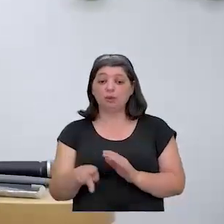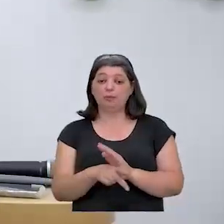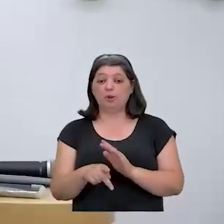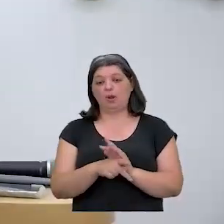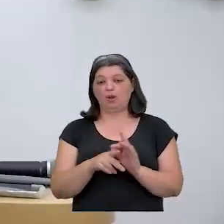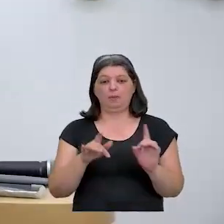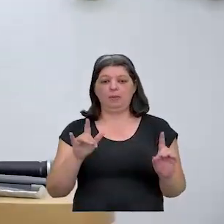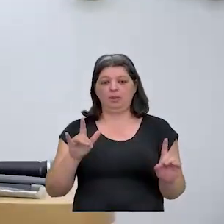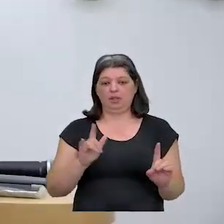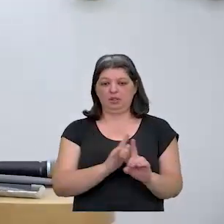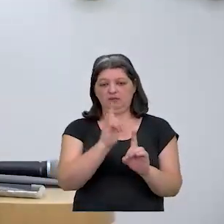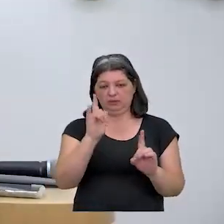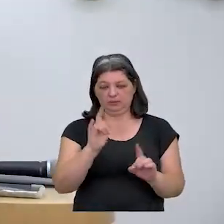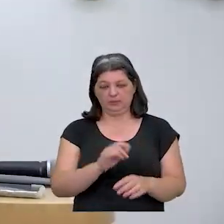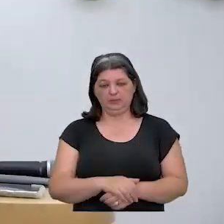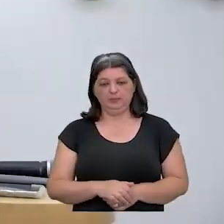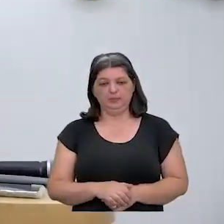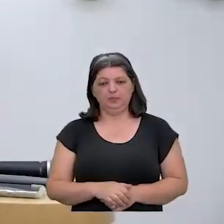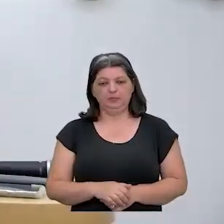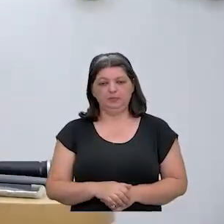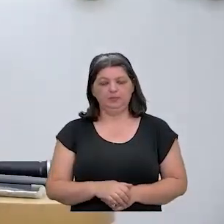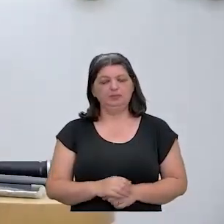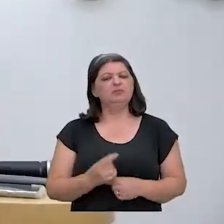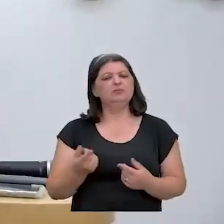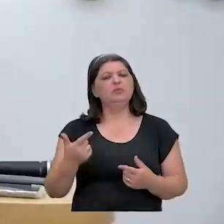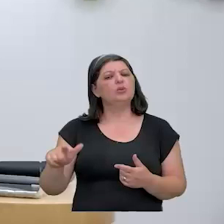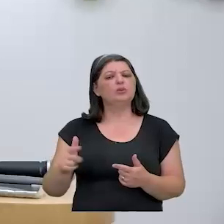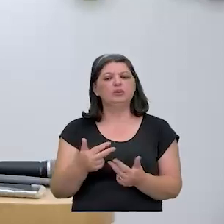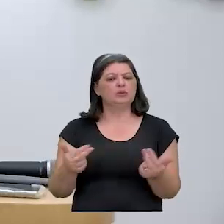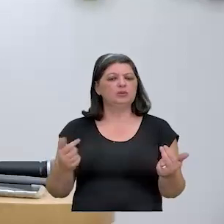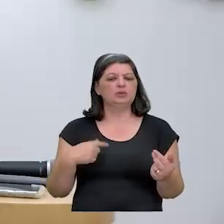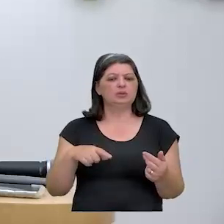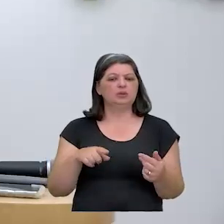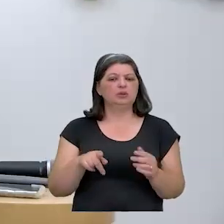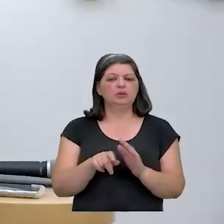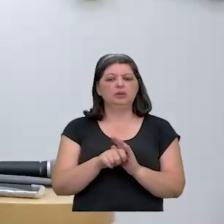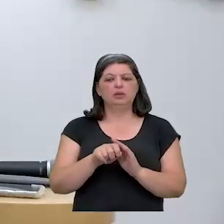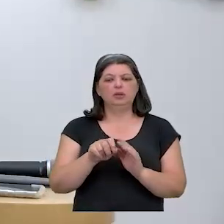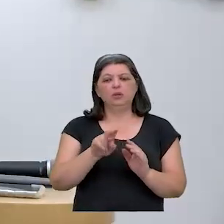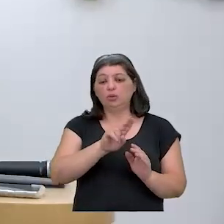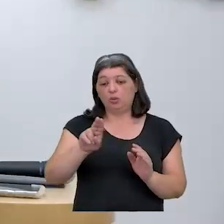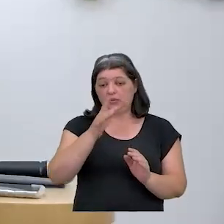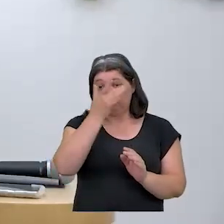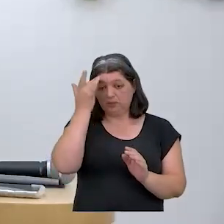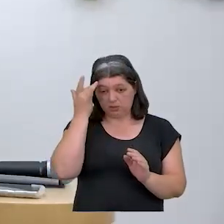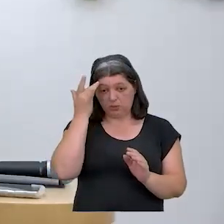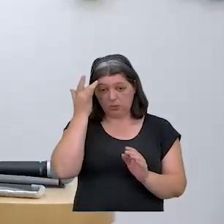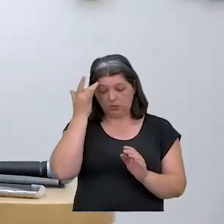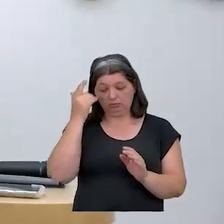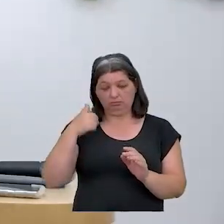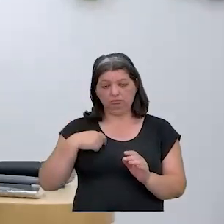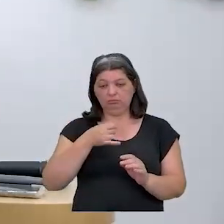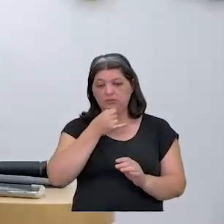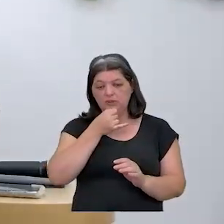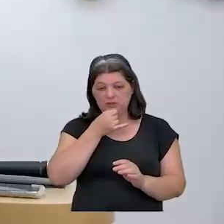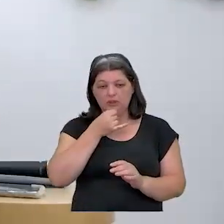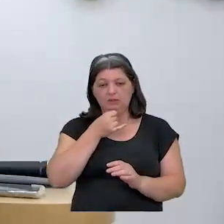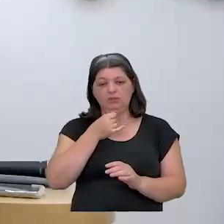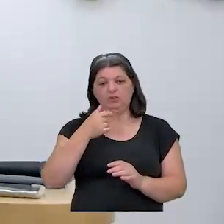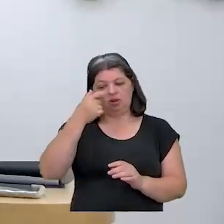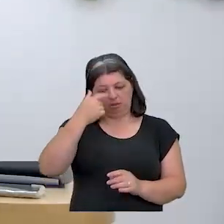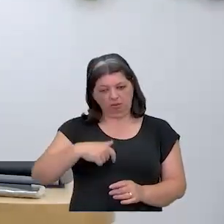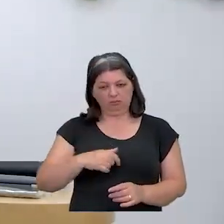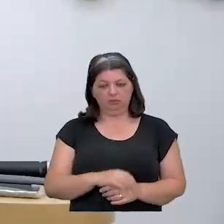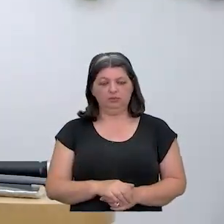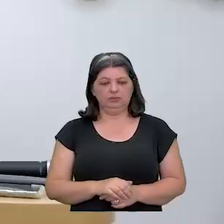água. Aí, outra coisa que você... O nome de quem escreveu a fanzine. Anderson. Nossa, e que tal se o